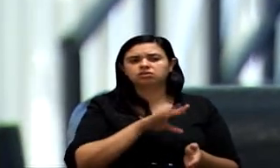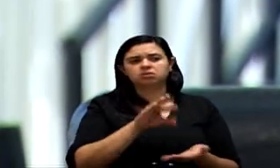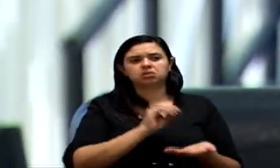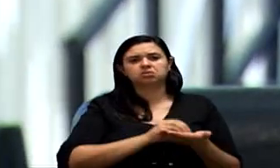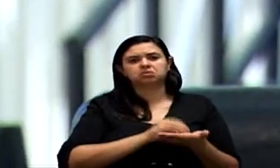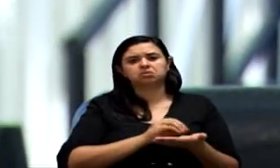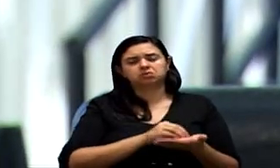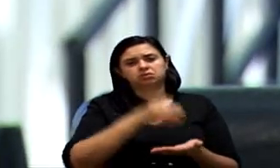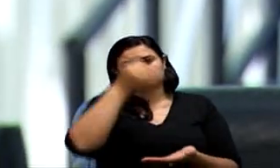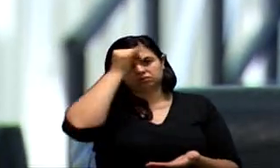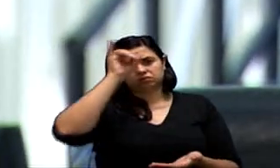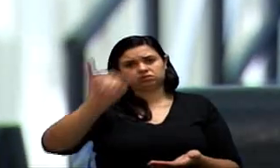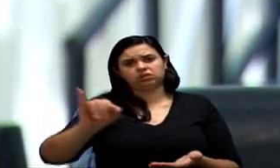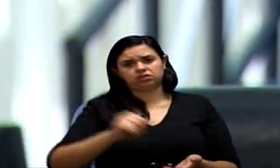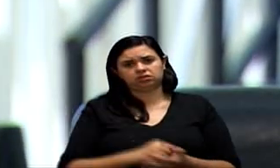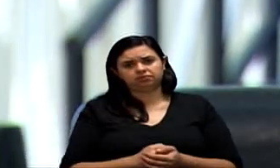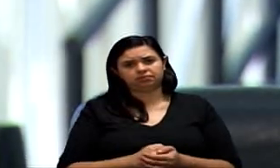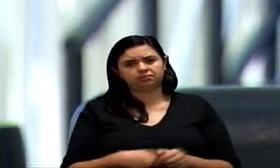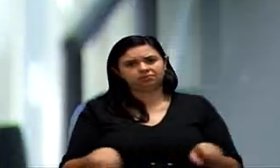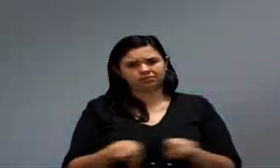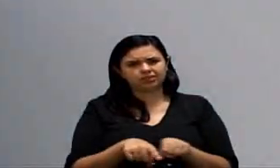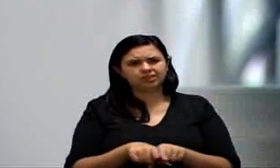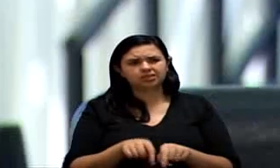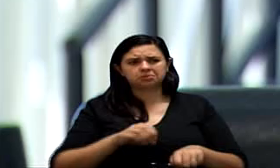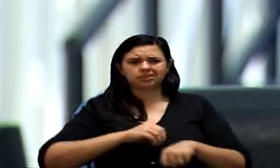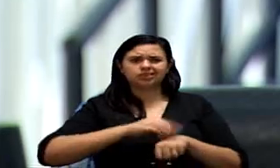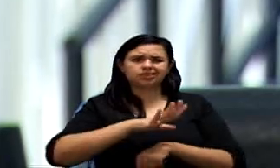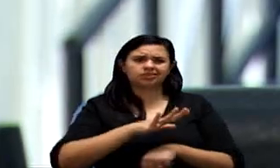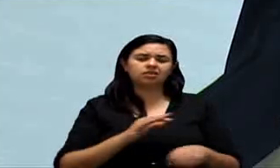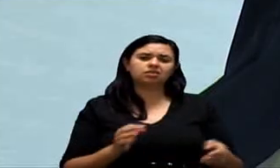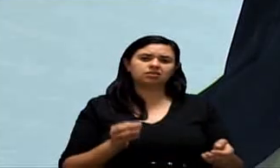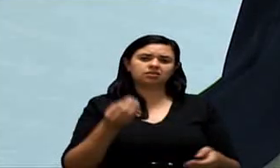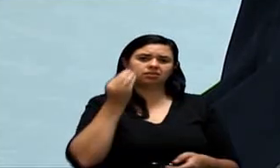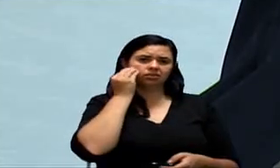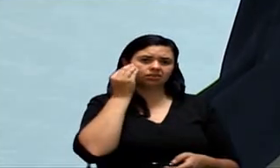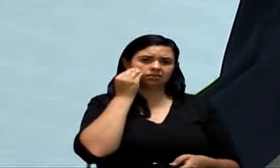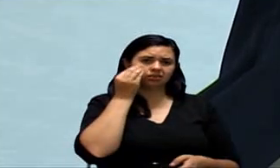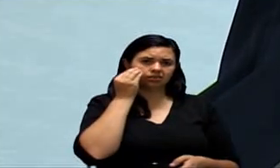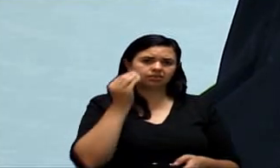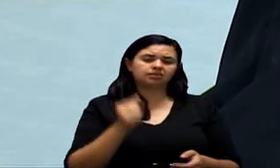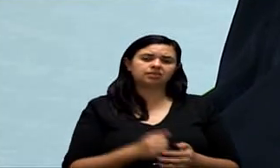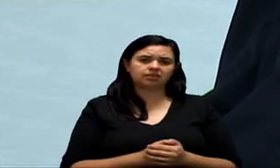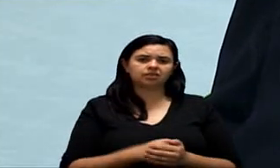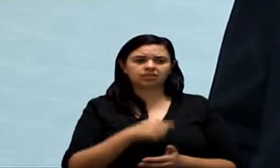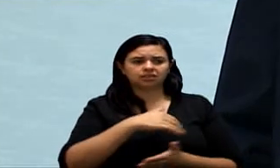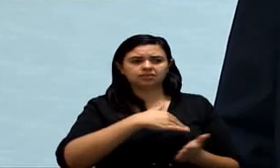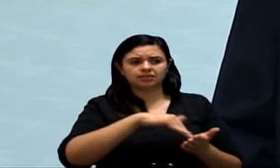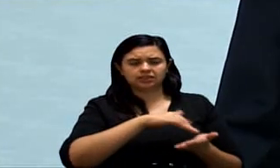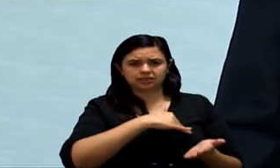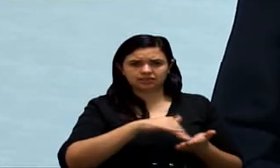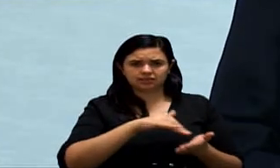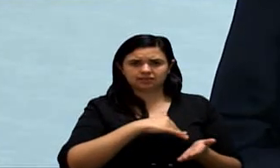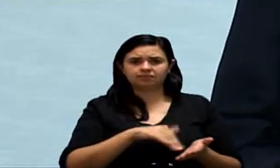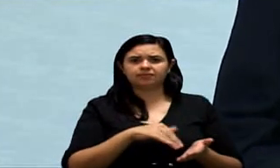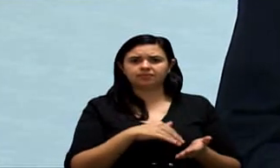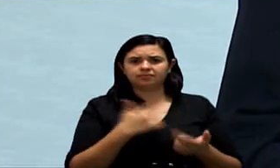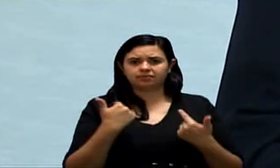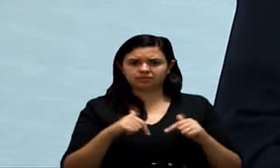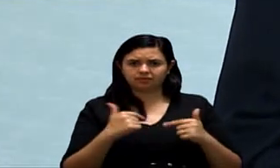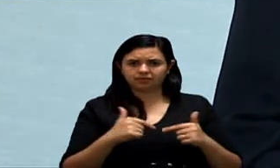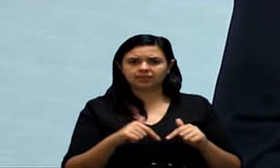a vida do trabalhador. Eu sugeri que automatizasse, né? Lembra, na nossa audiência pública, sugeri ao secretário que trabalhasse a questão